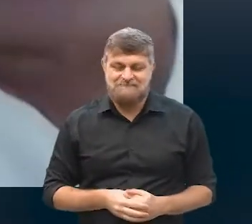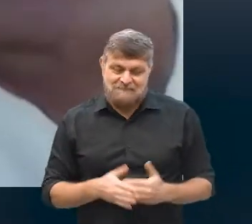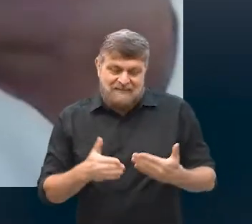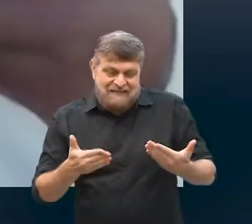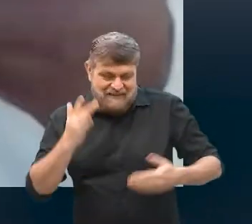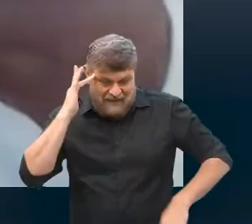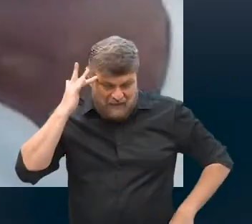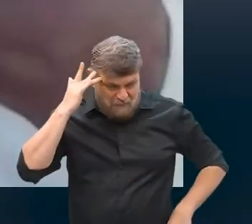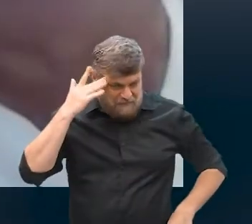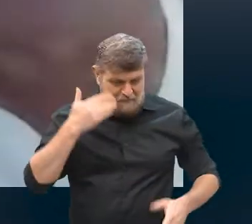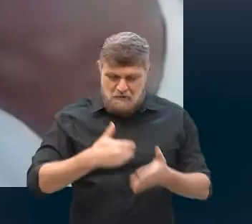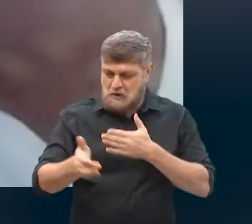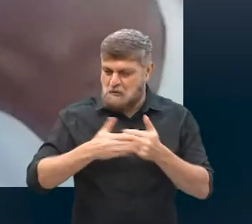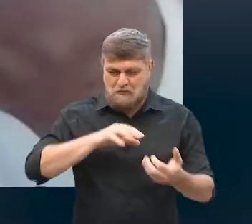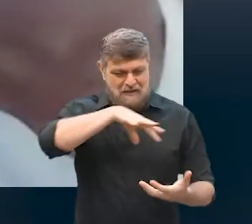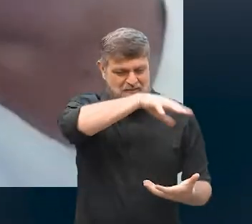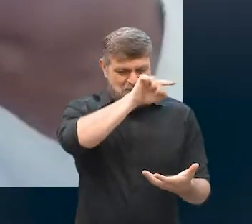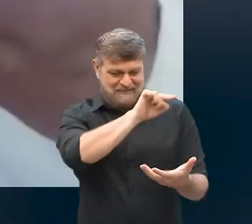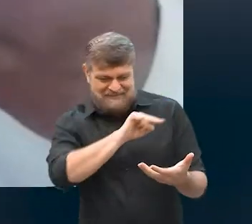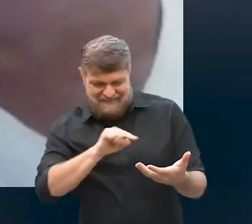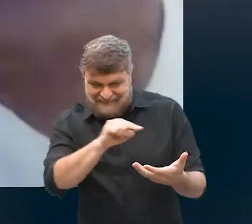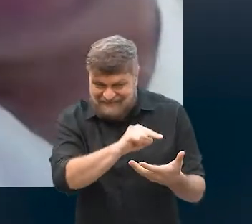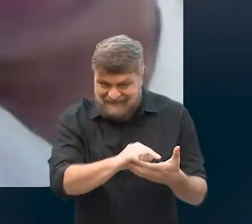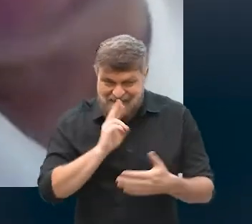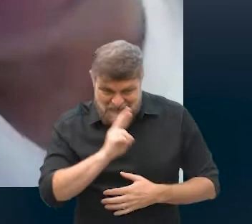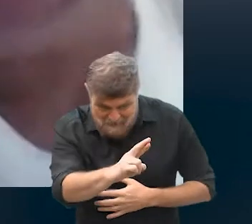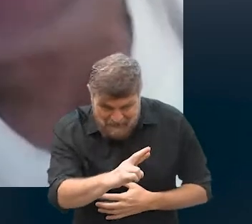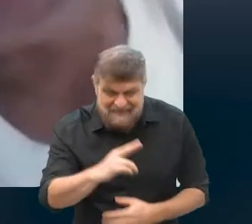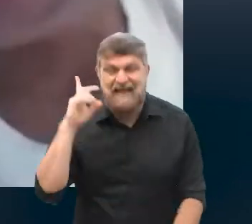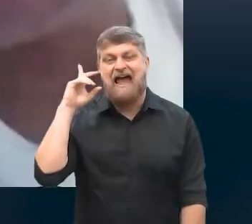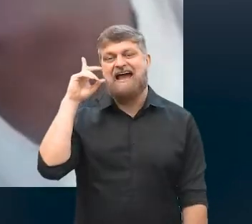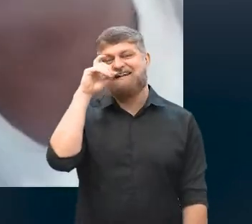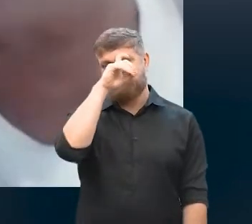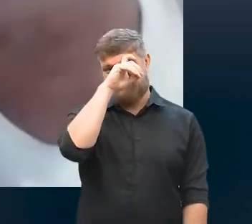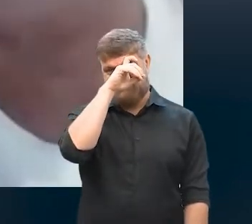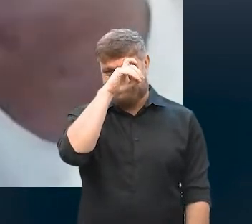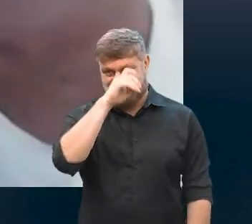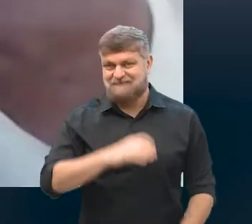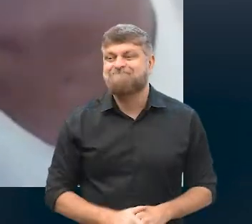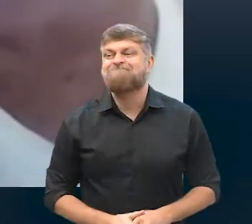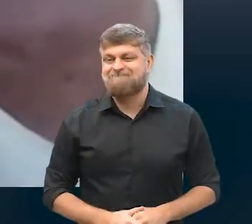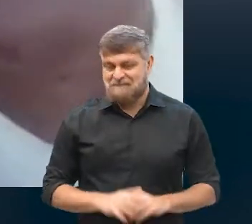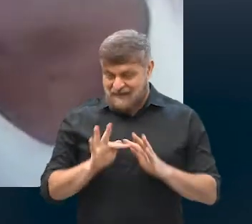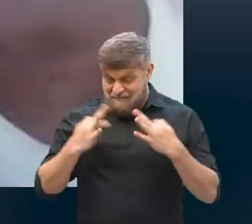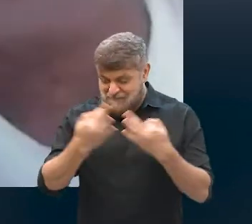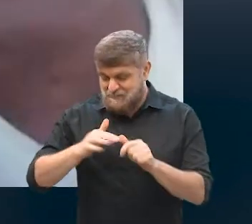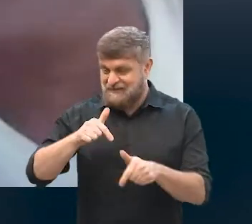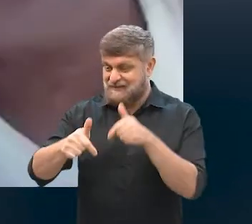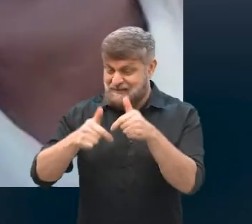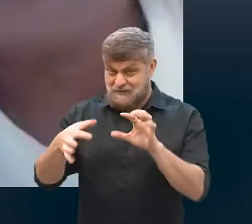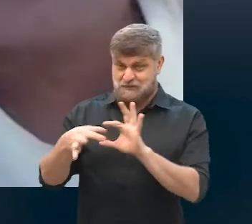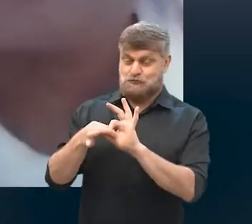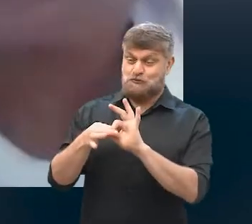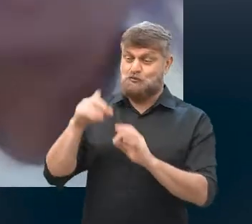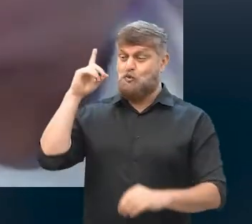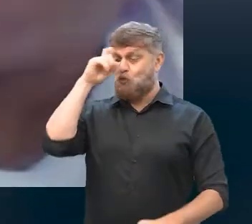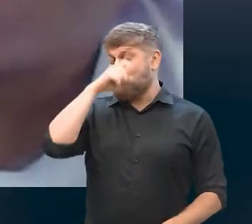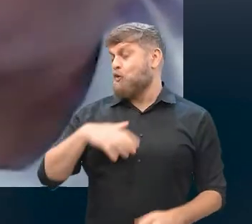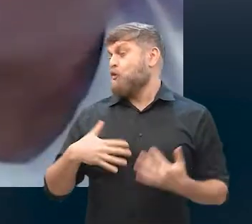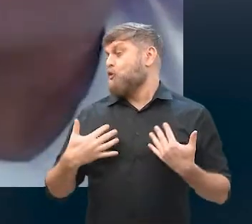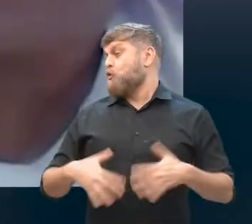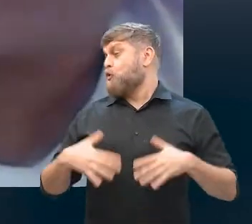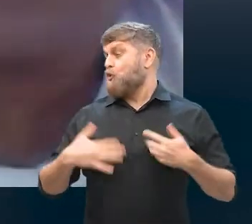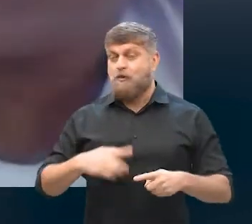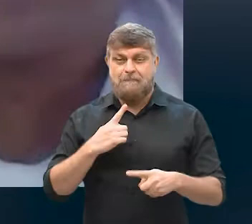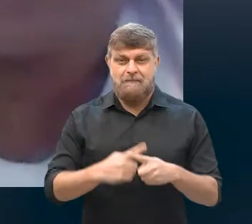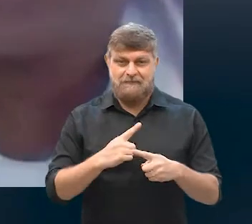Eu acho que aqui no Brasil, em qualquer parte do mundo. É difícil. É difícil. Empreender em família é difícil porque